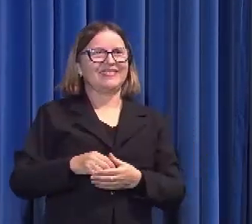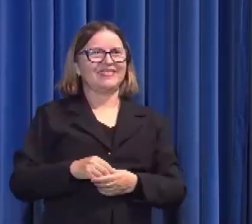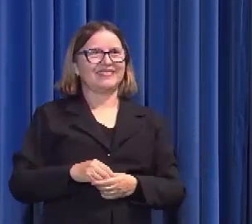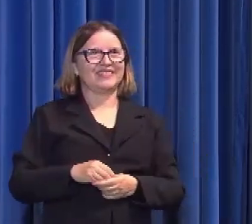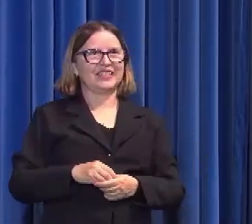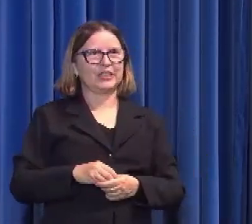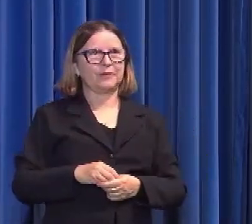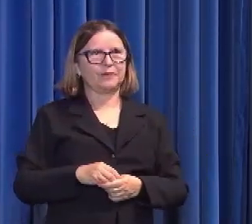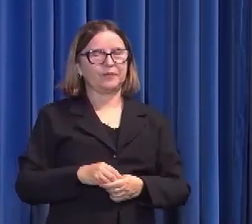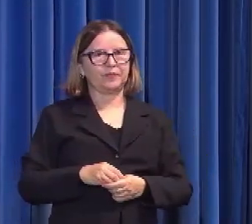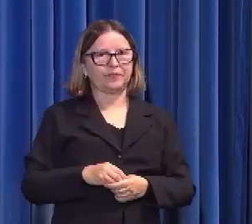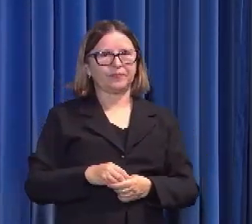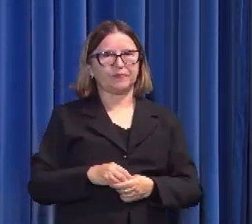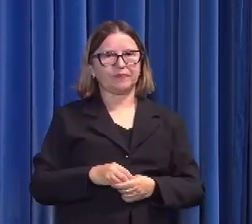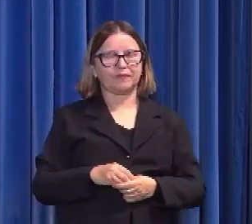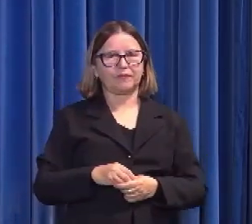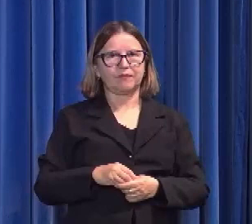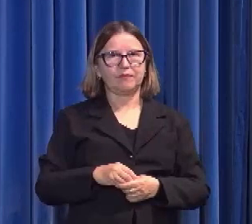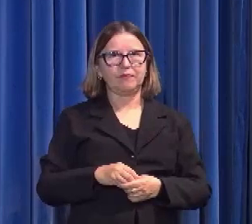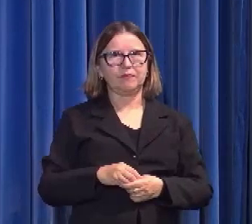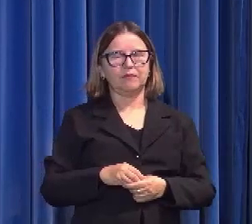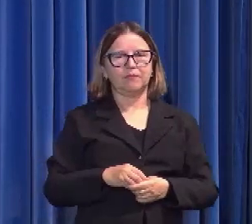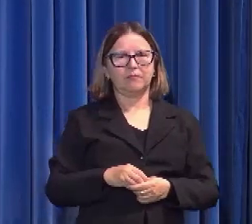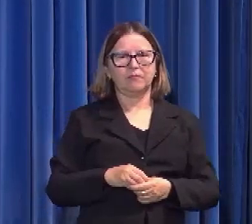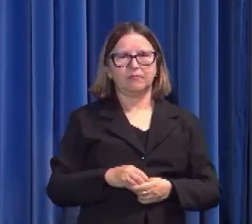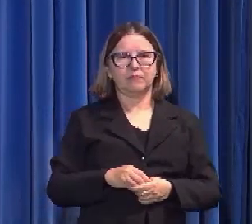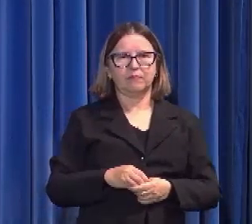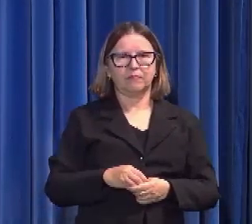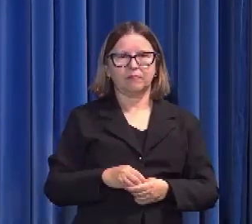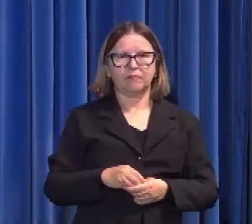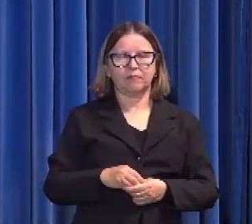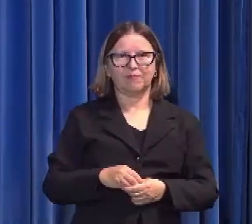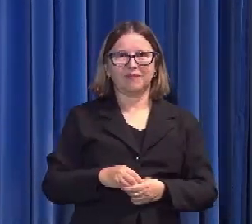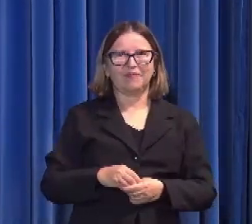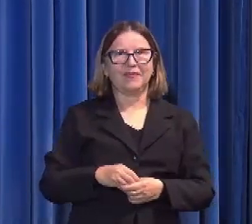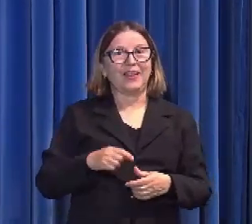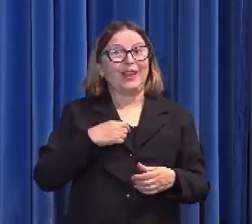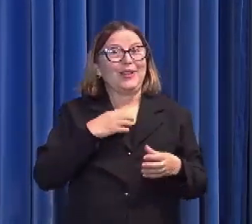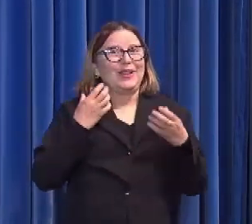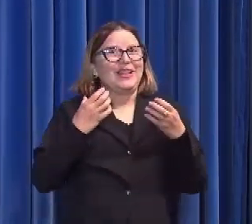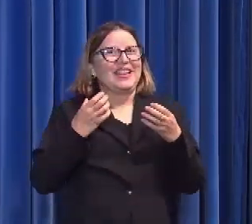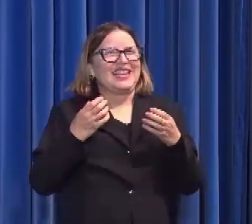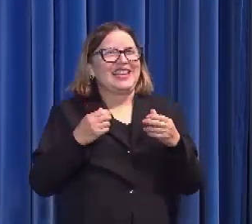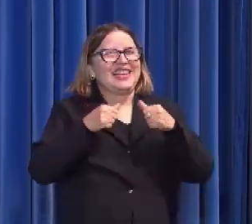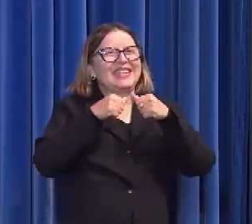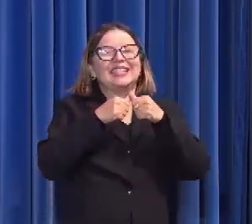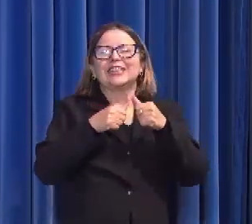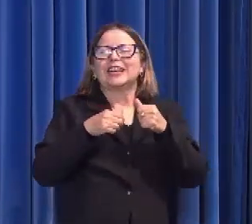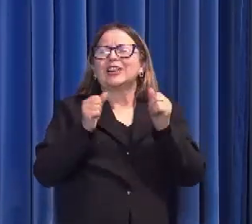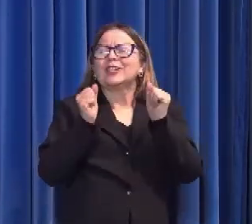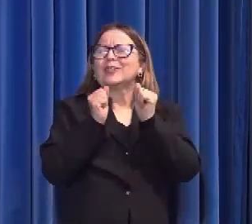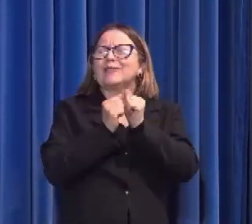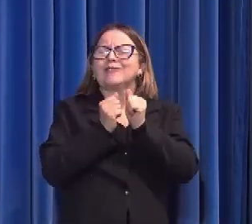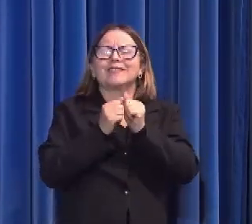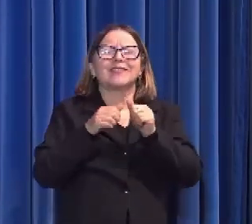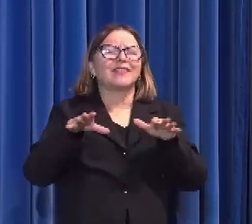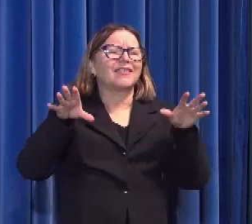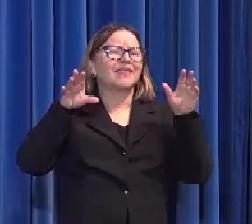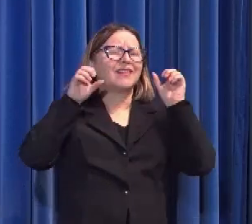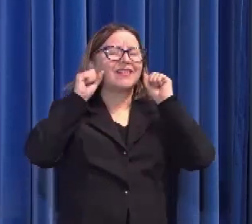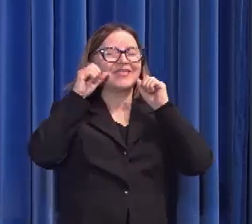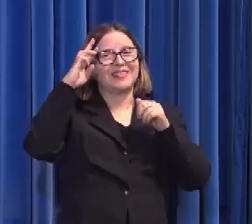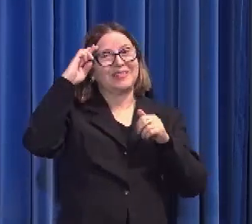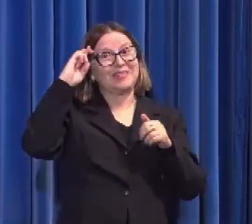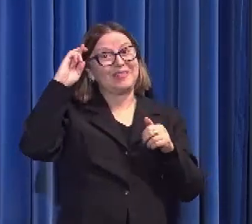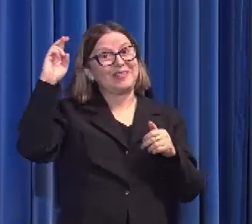e eu tenho eu queria estar lá ouvindo o Senhor falar o tom de voz do senhor